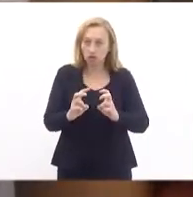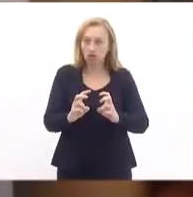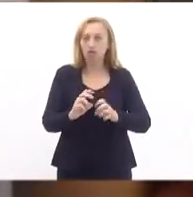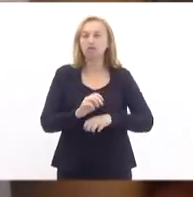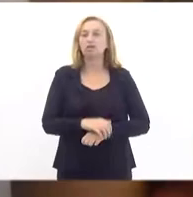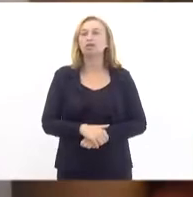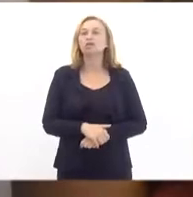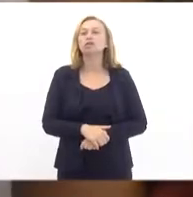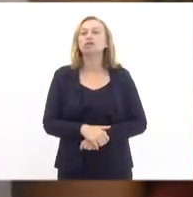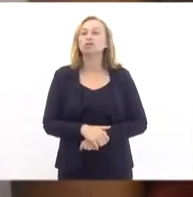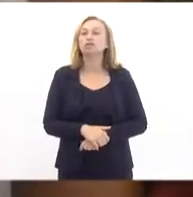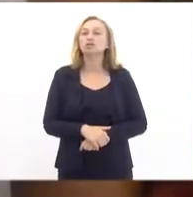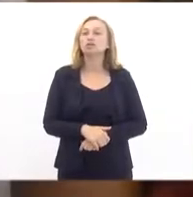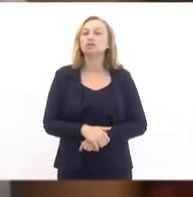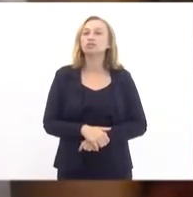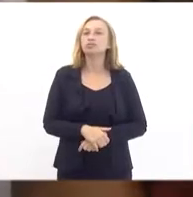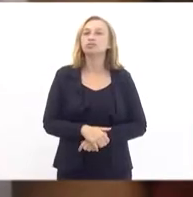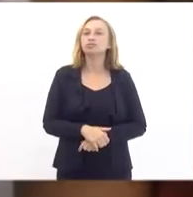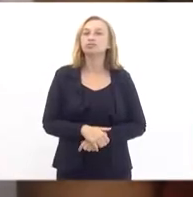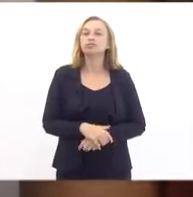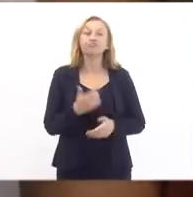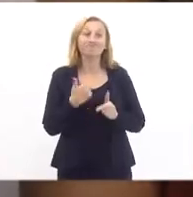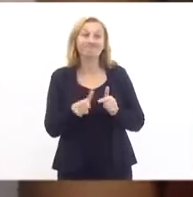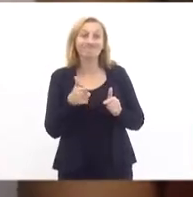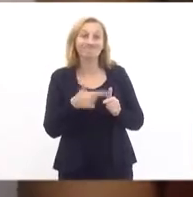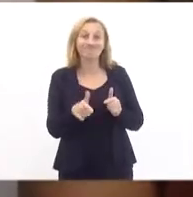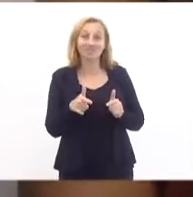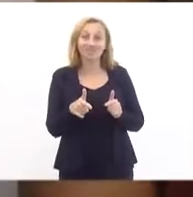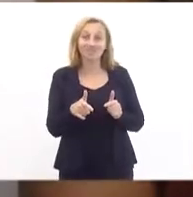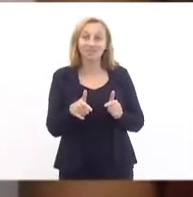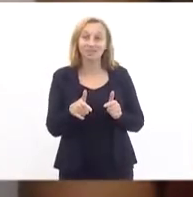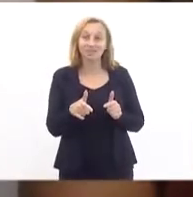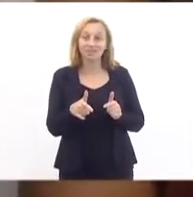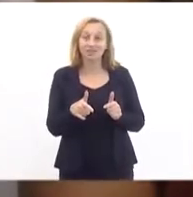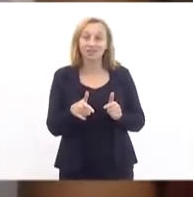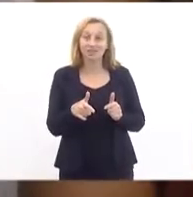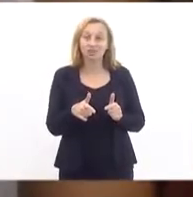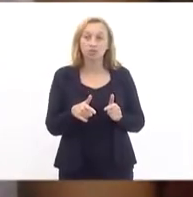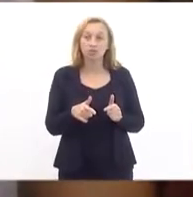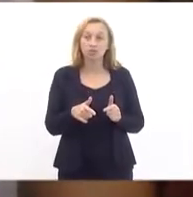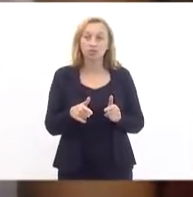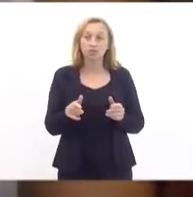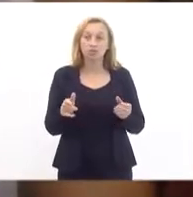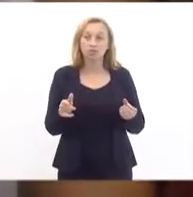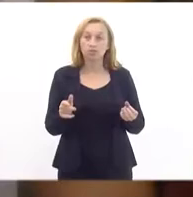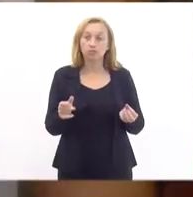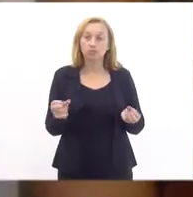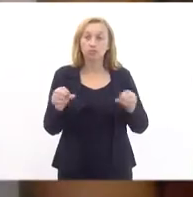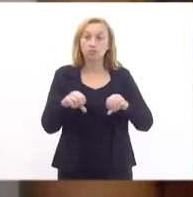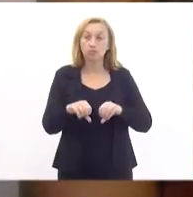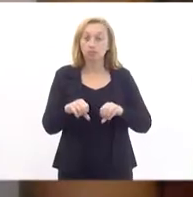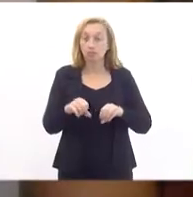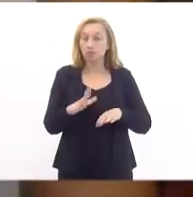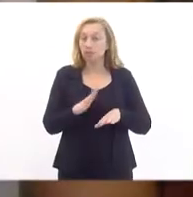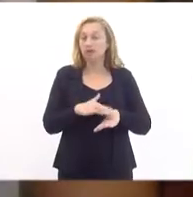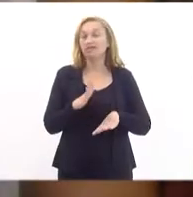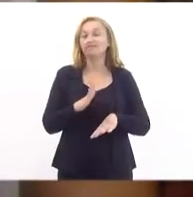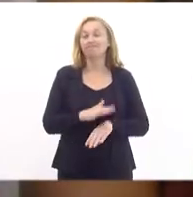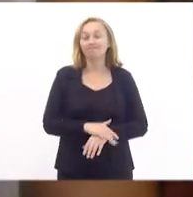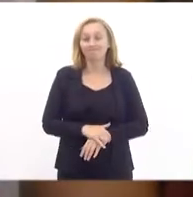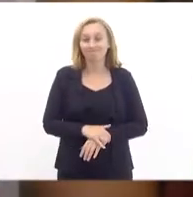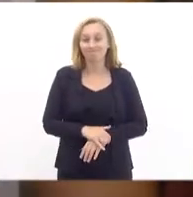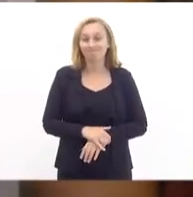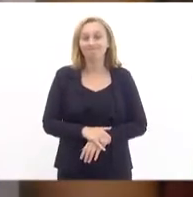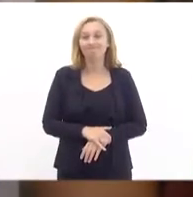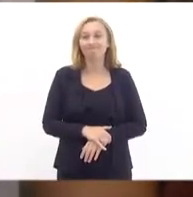ferroviário, e esse problema não é que deixou de existir, ele passou a ter uma intensidade